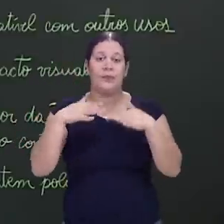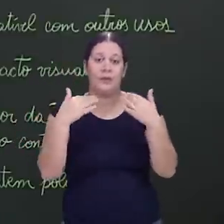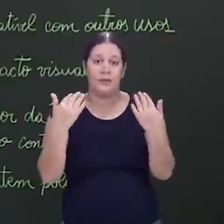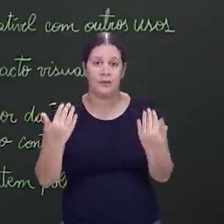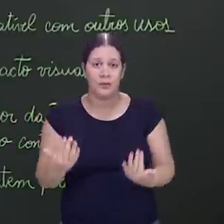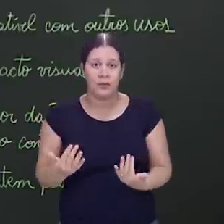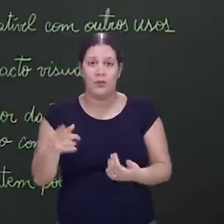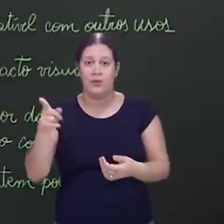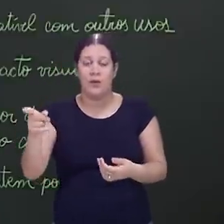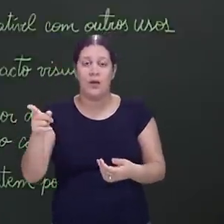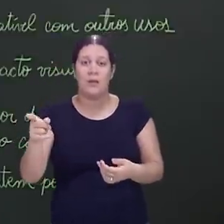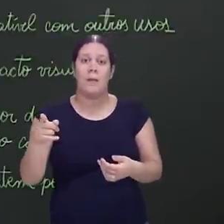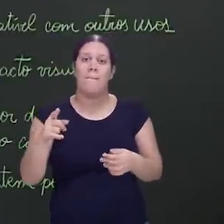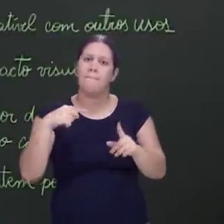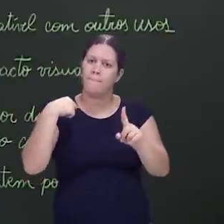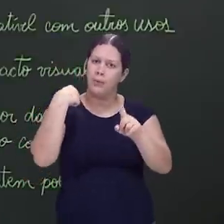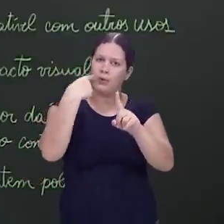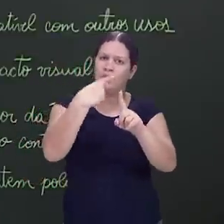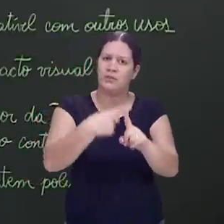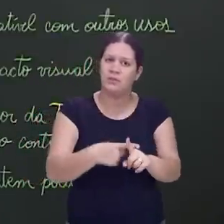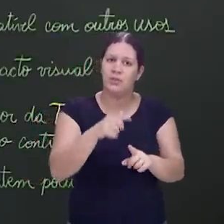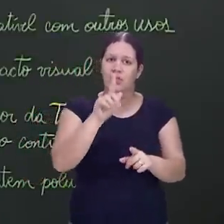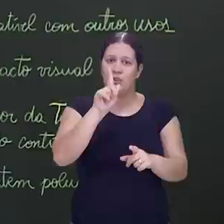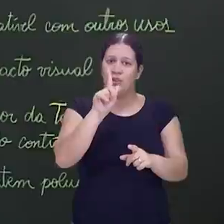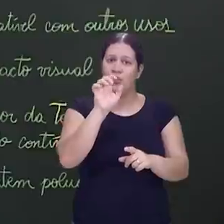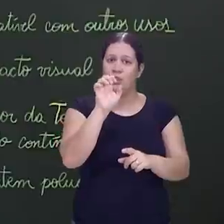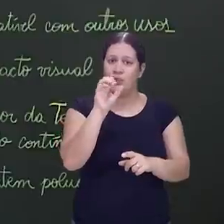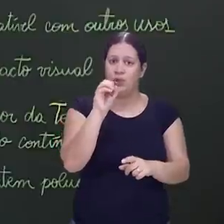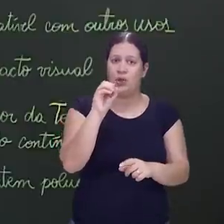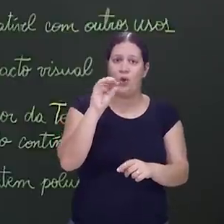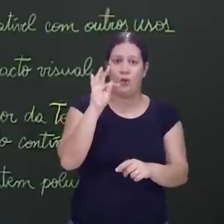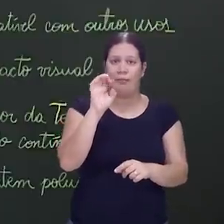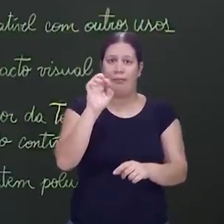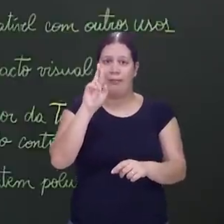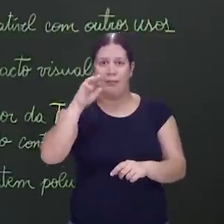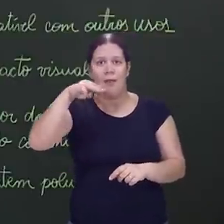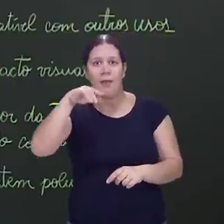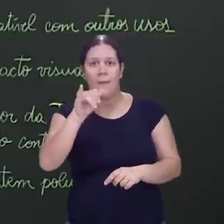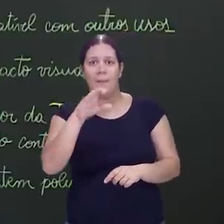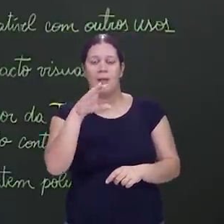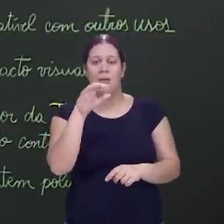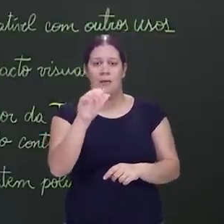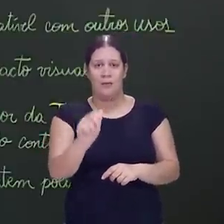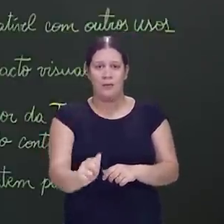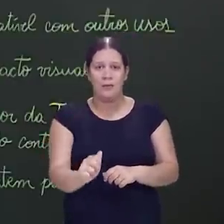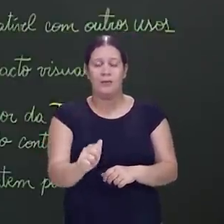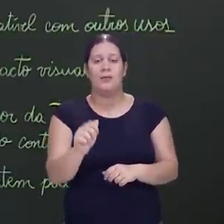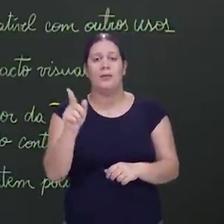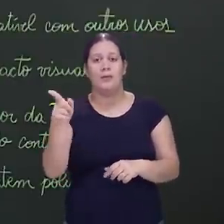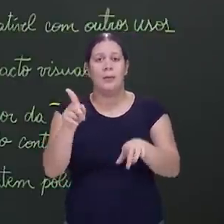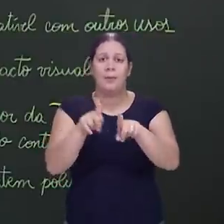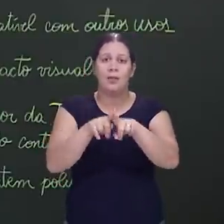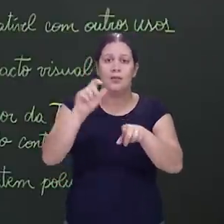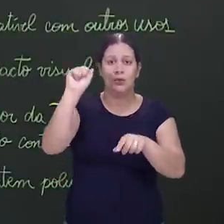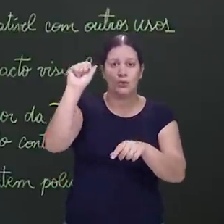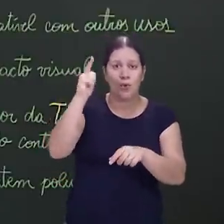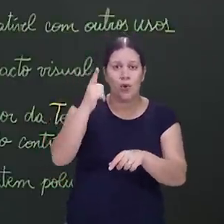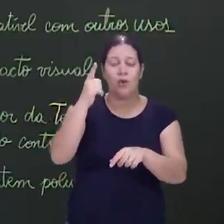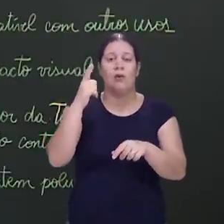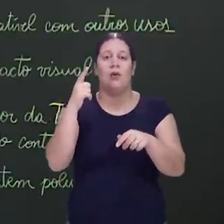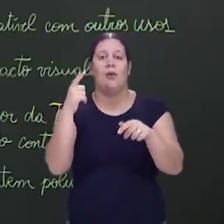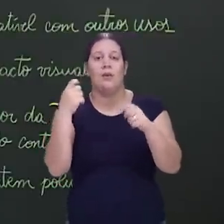Então, como aí um ponto positivo da geotérmica, é que, assim como a eólica e a solar, a gente tem